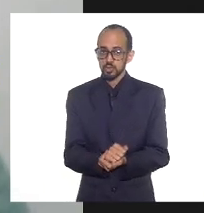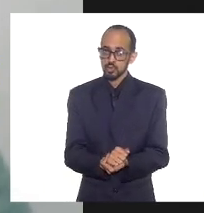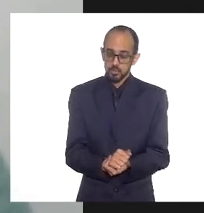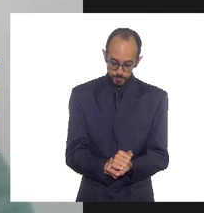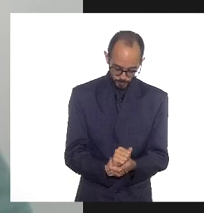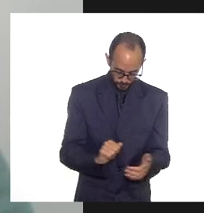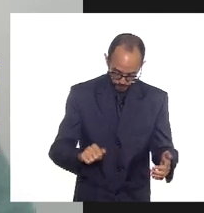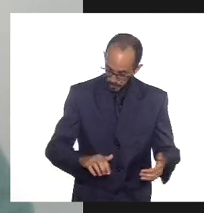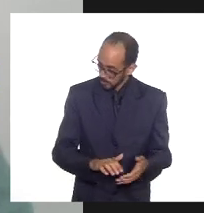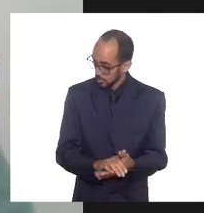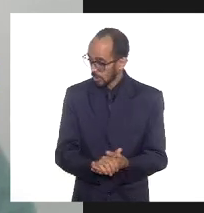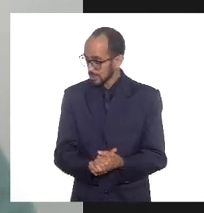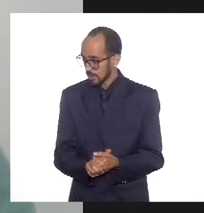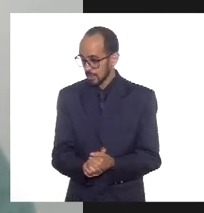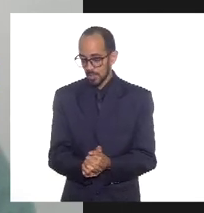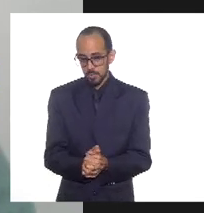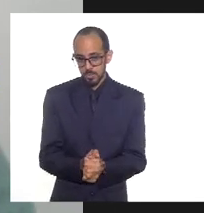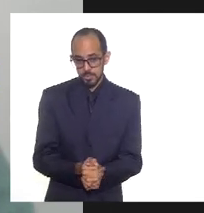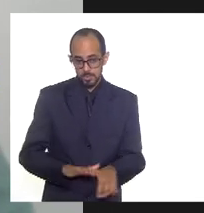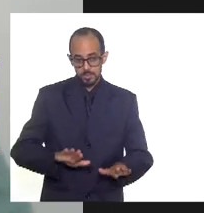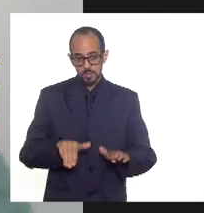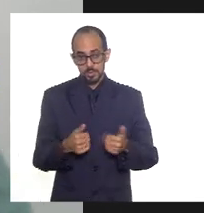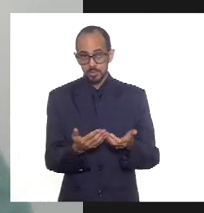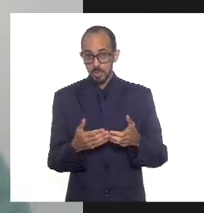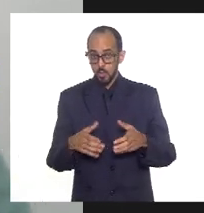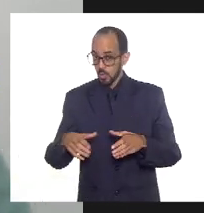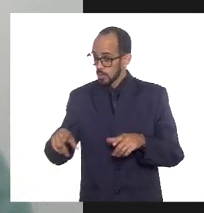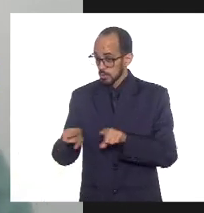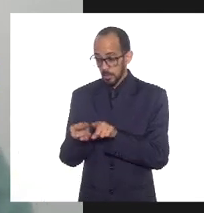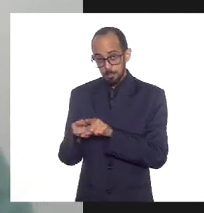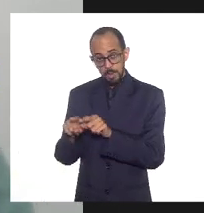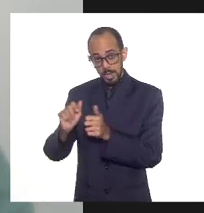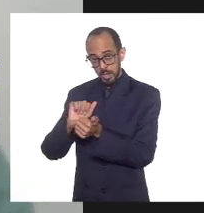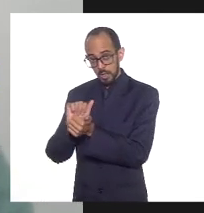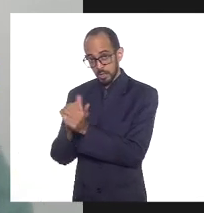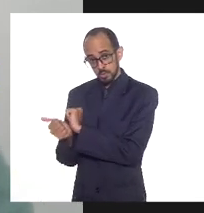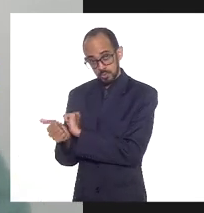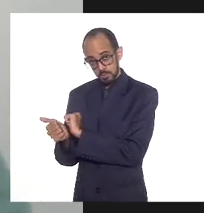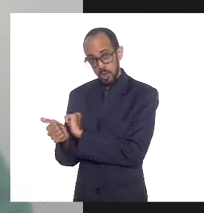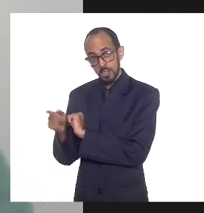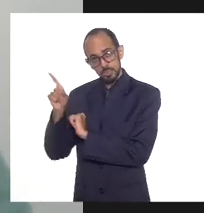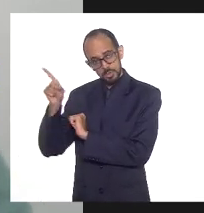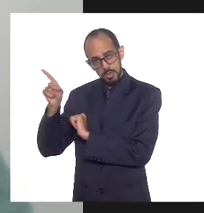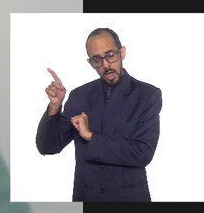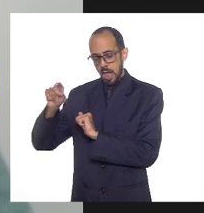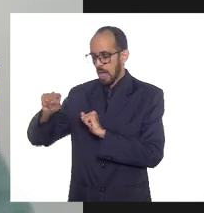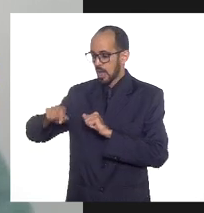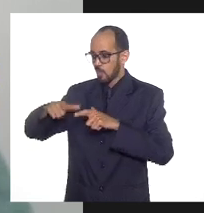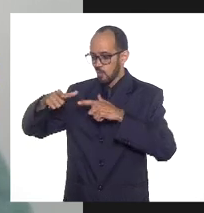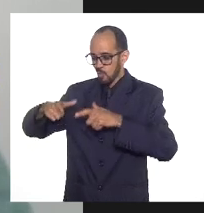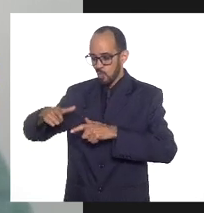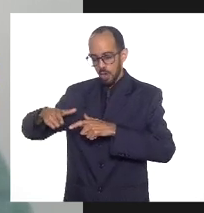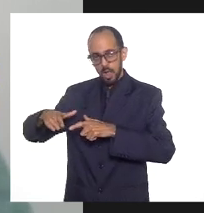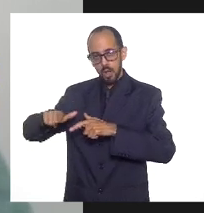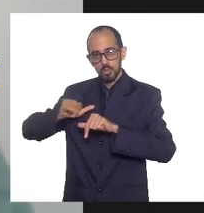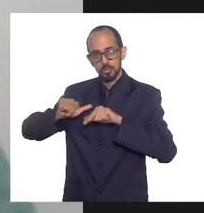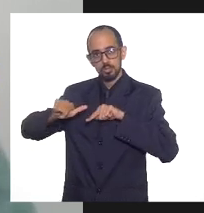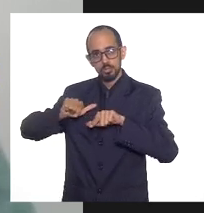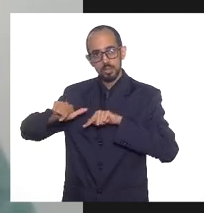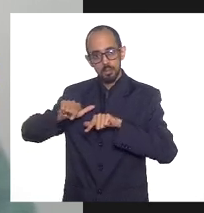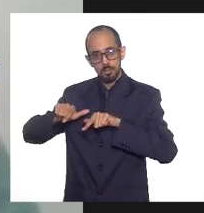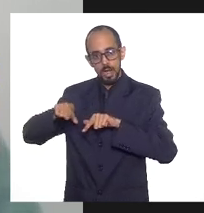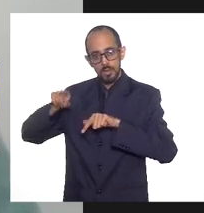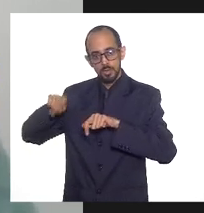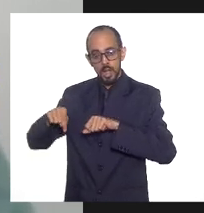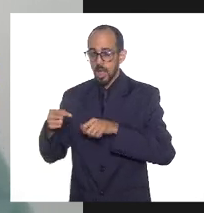ali funciona a parte de educação física, as condições de trabalho ali da educação física